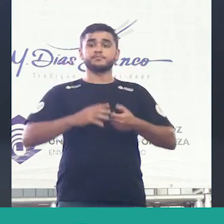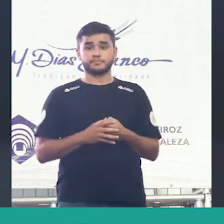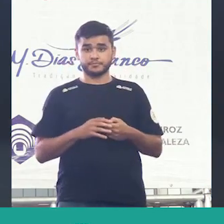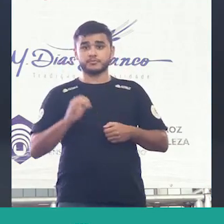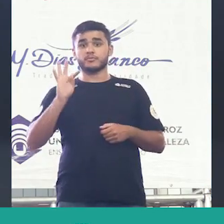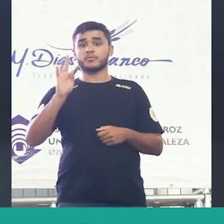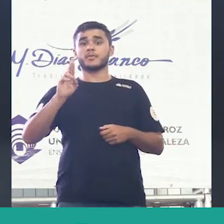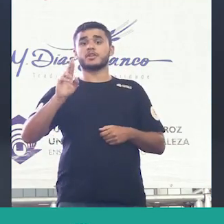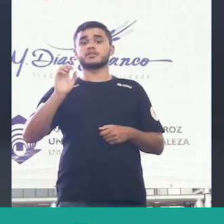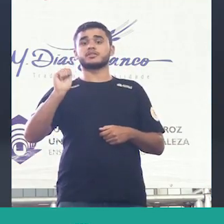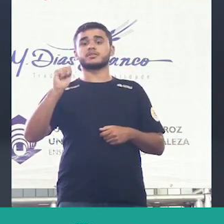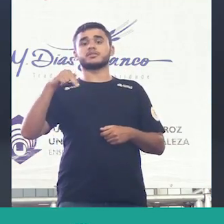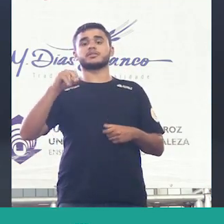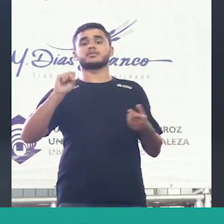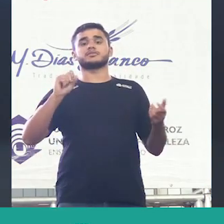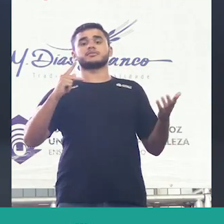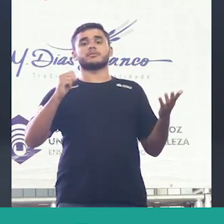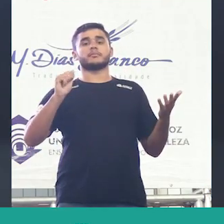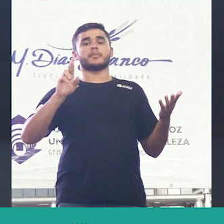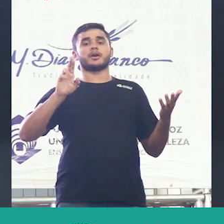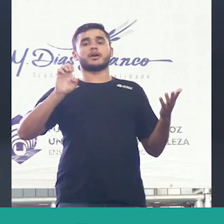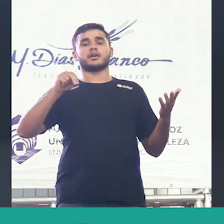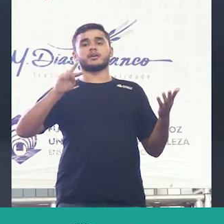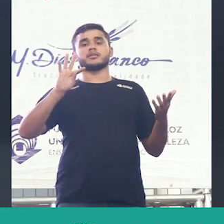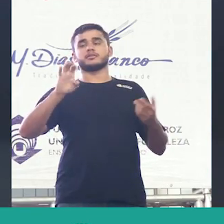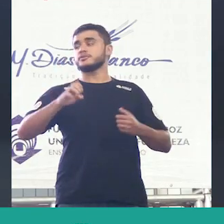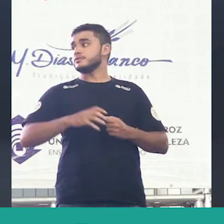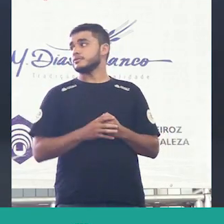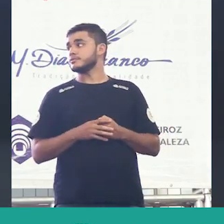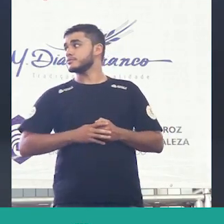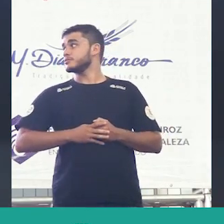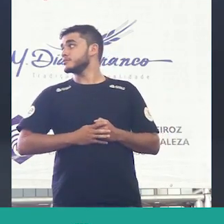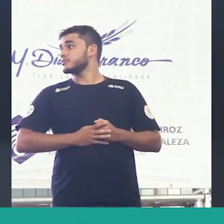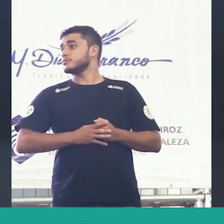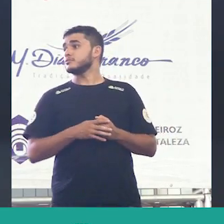transparente. Ok? Beleza. Vamos lá.